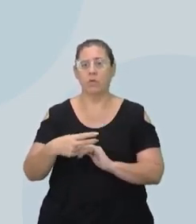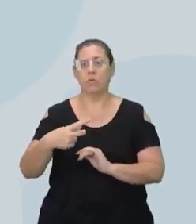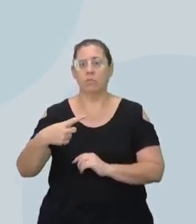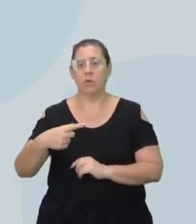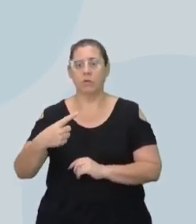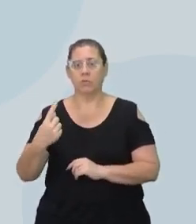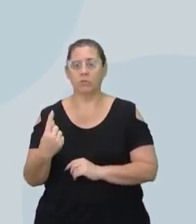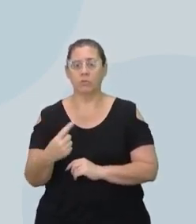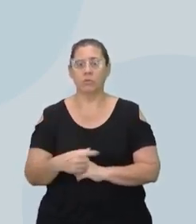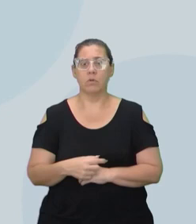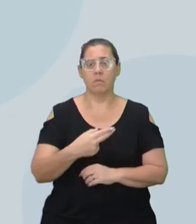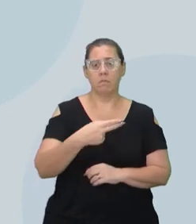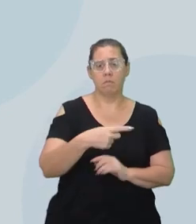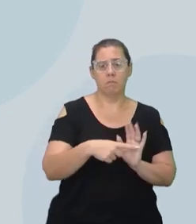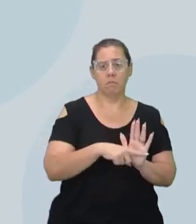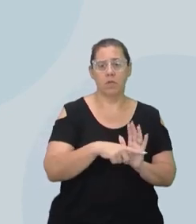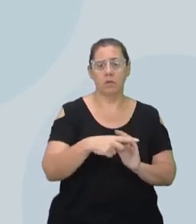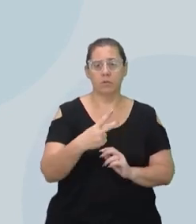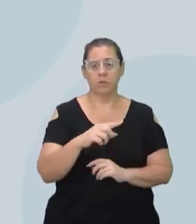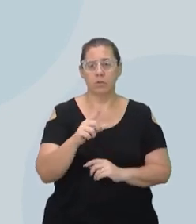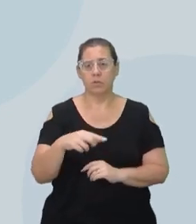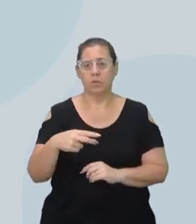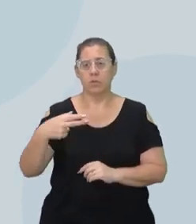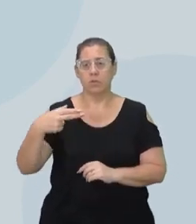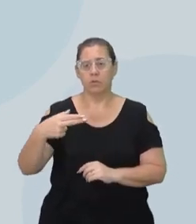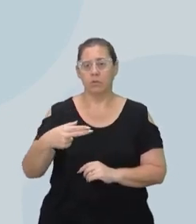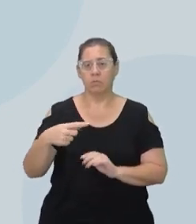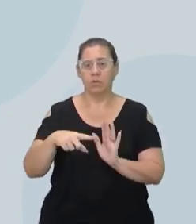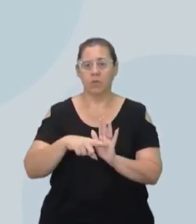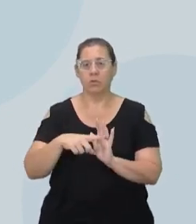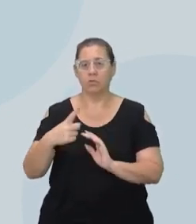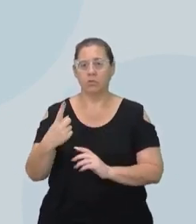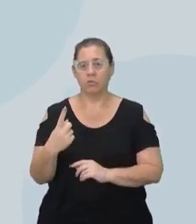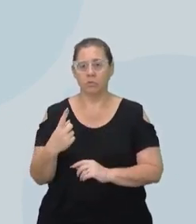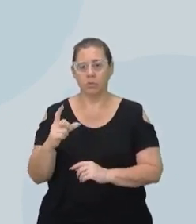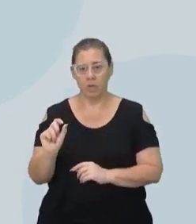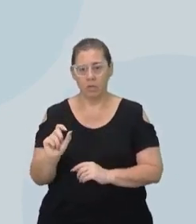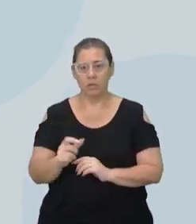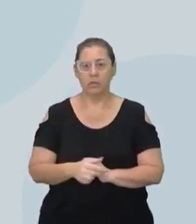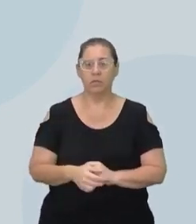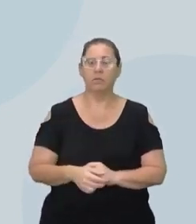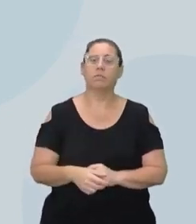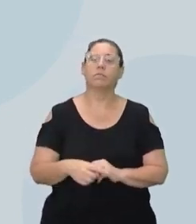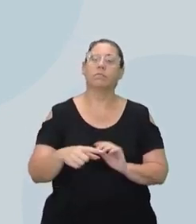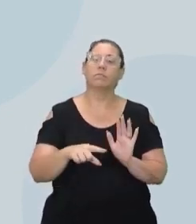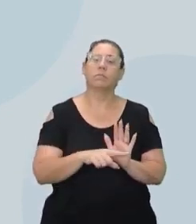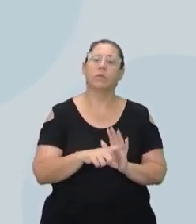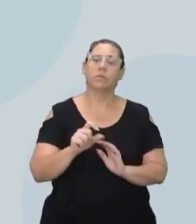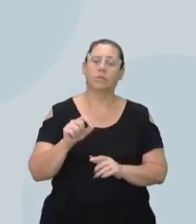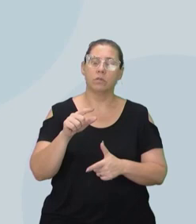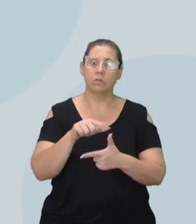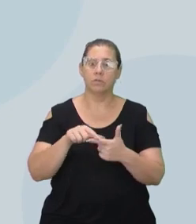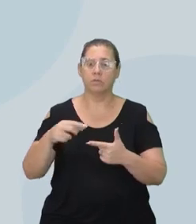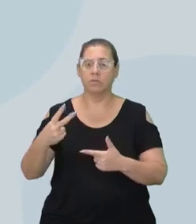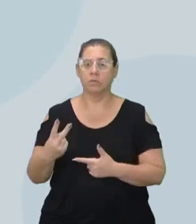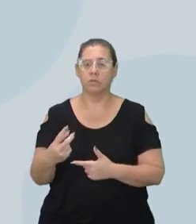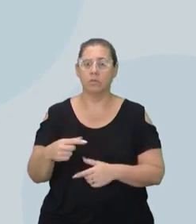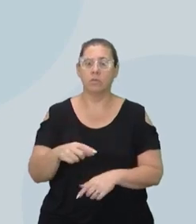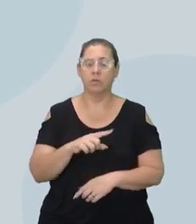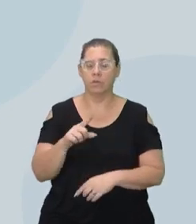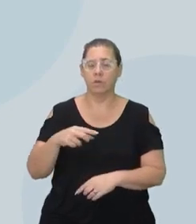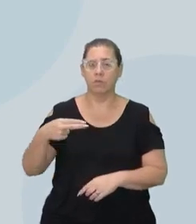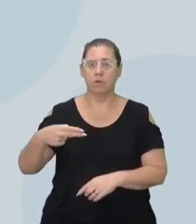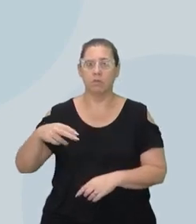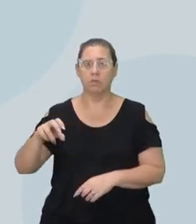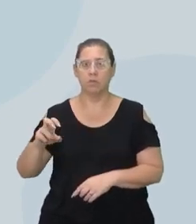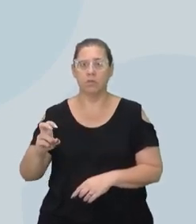menos 1, menos 2z igual a menos 10 dividido por menos 2,